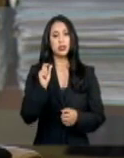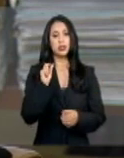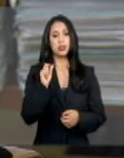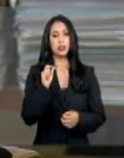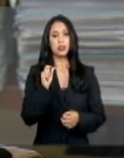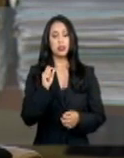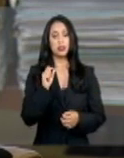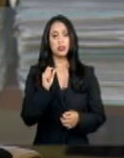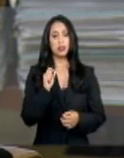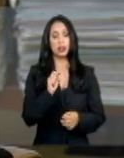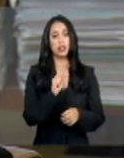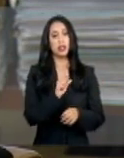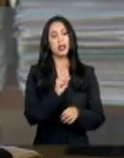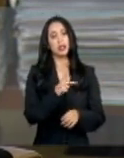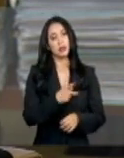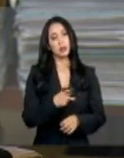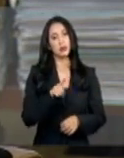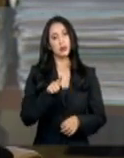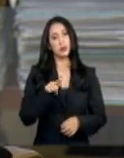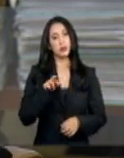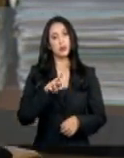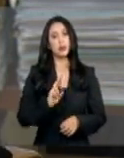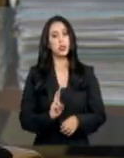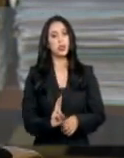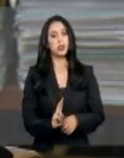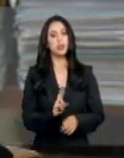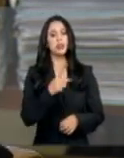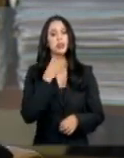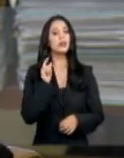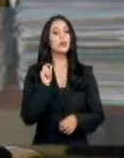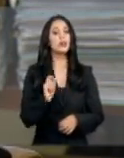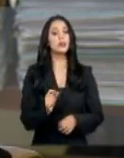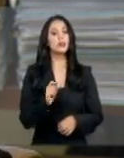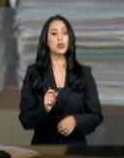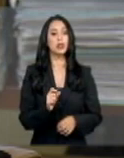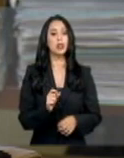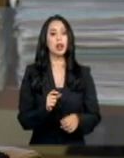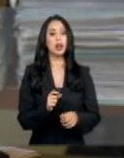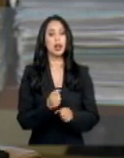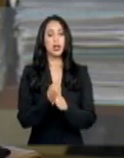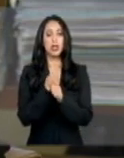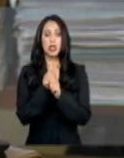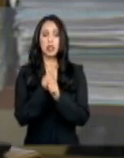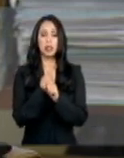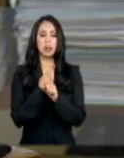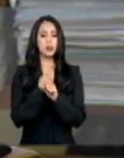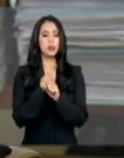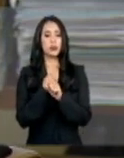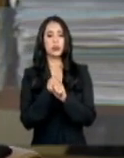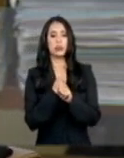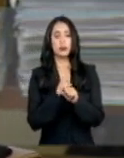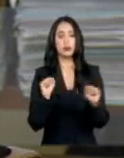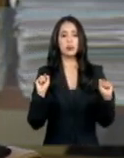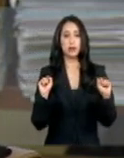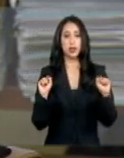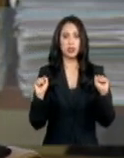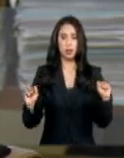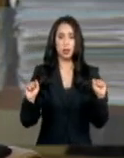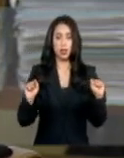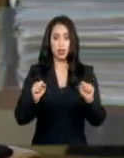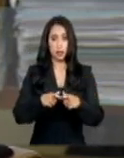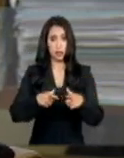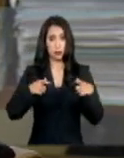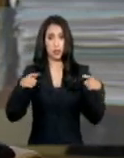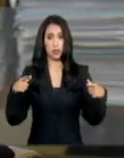pela douta procuradoria geral da república no que concerne à impossibilidade de ampliação o objetivo do tema